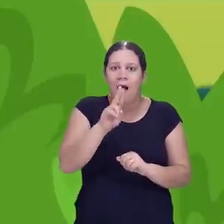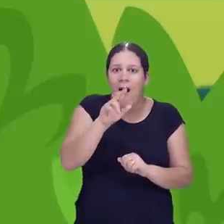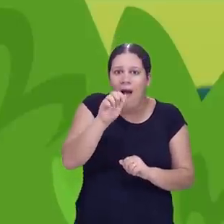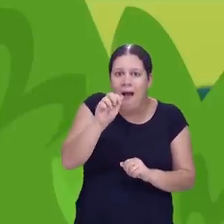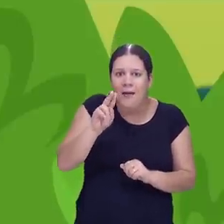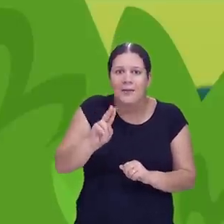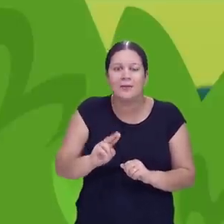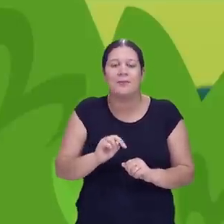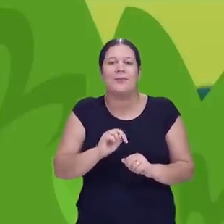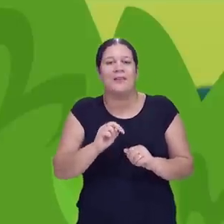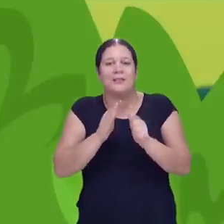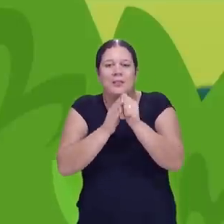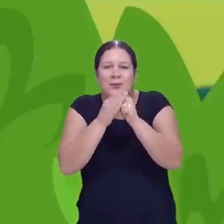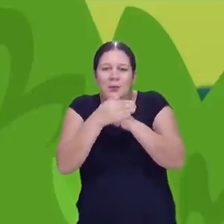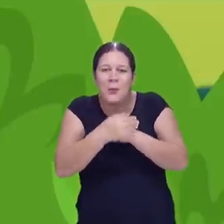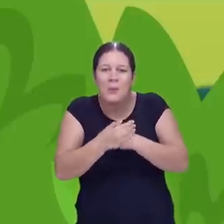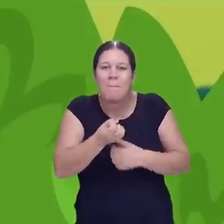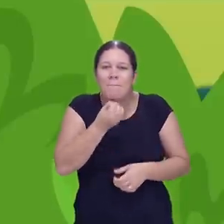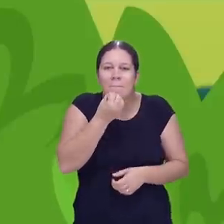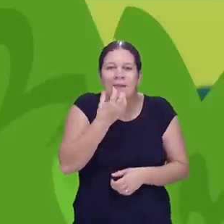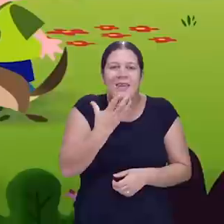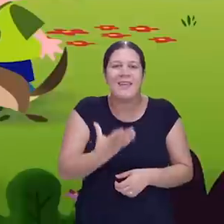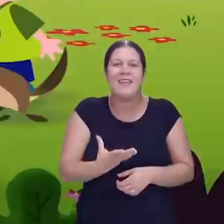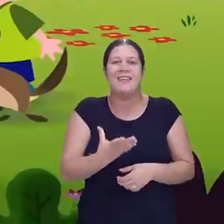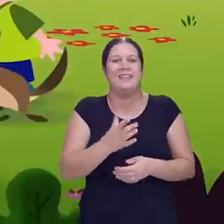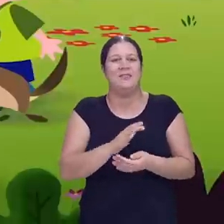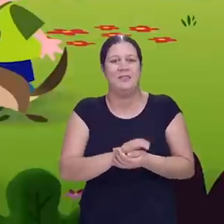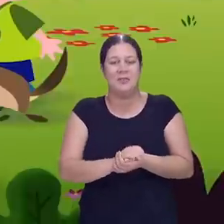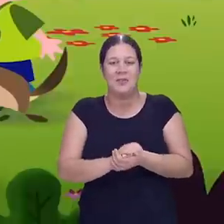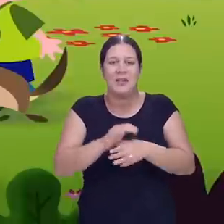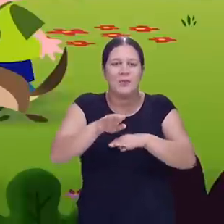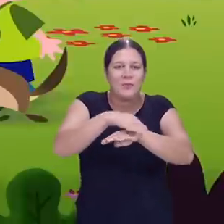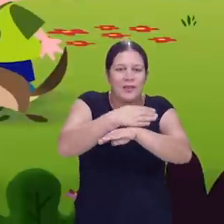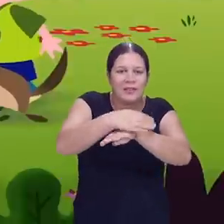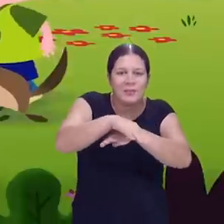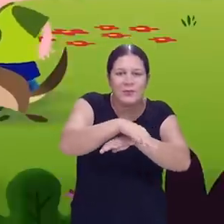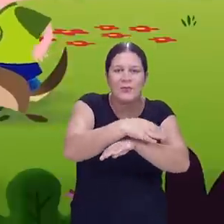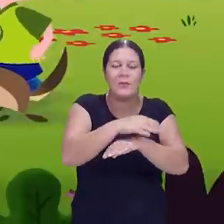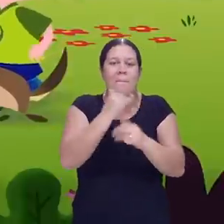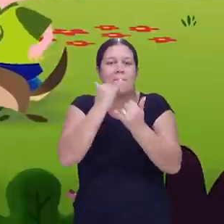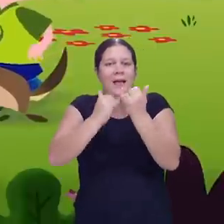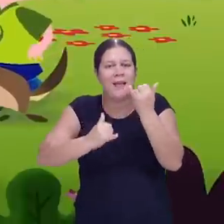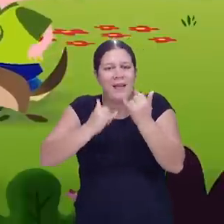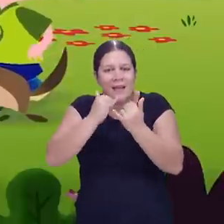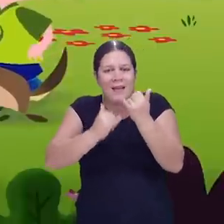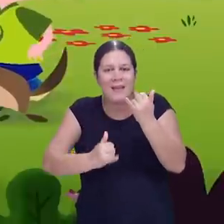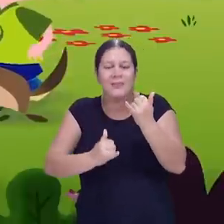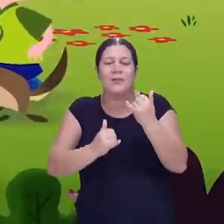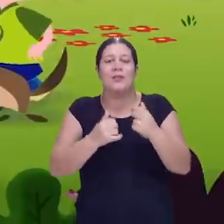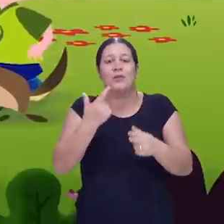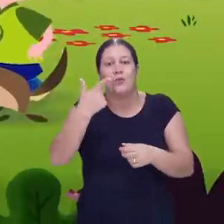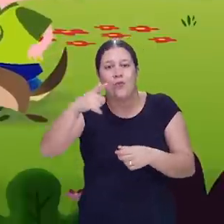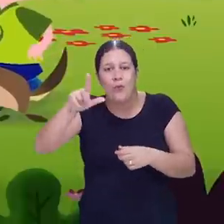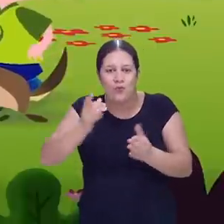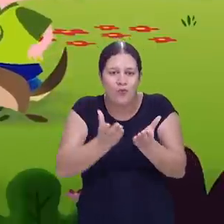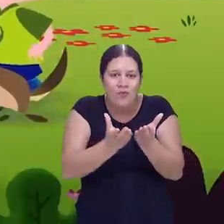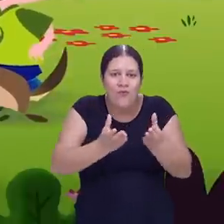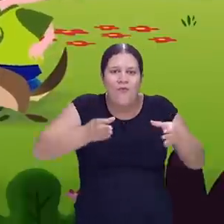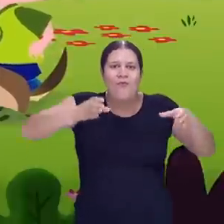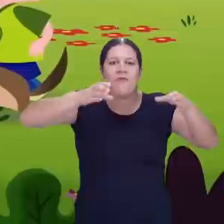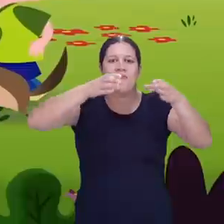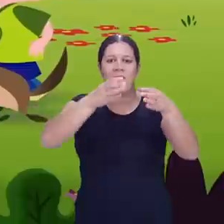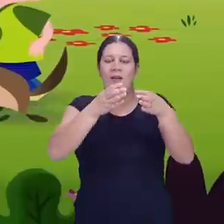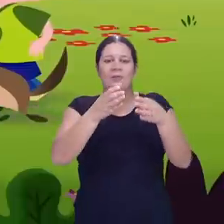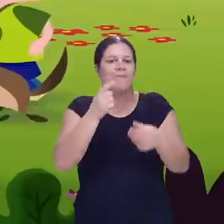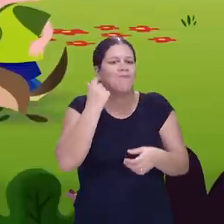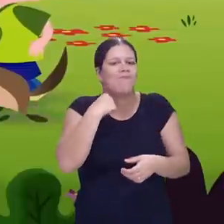Uau, ele se esconde bem. Olha só. Essas folhas aqui se parecem com ele. No outro vaso, a